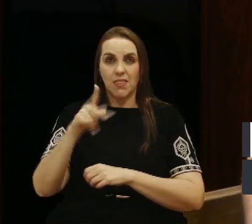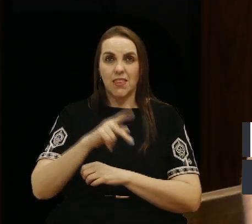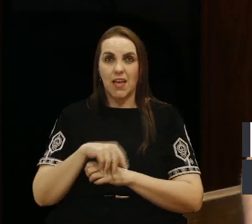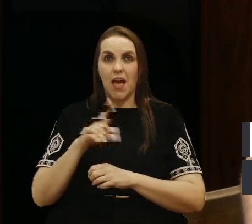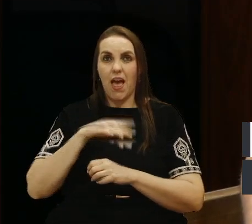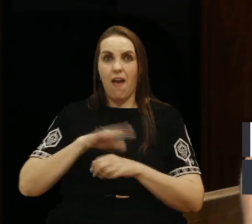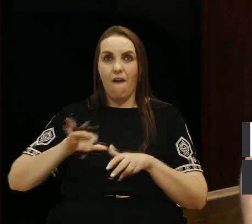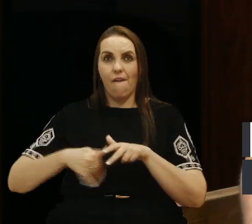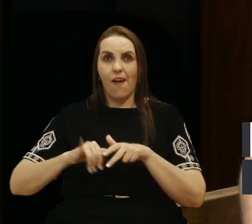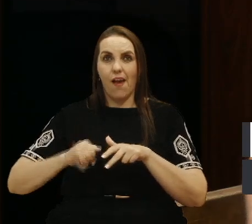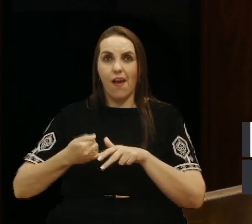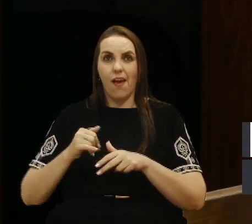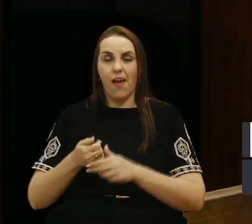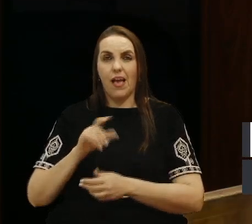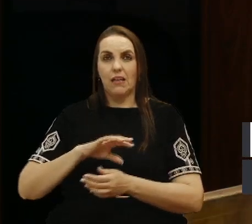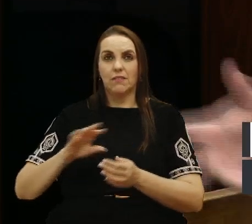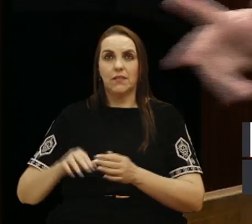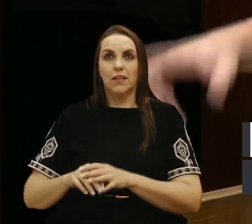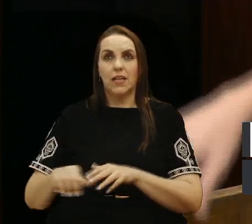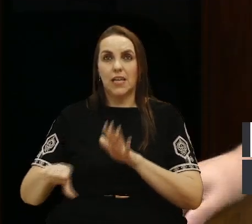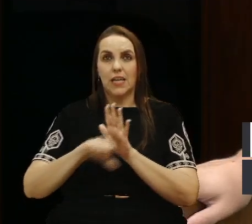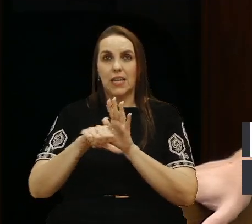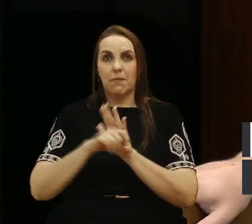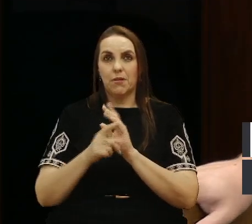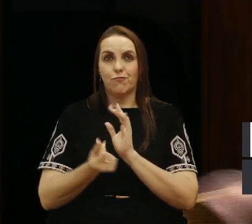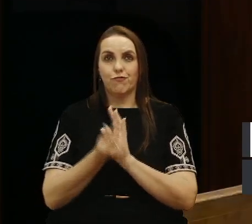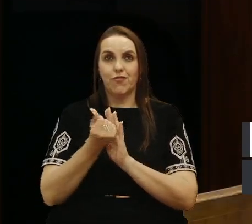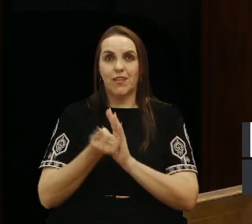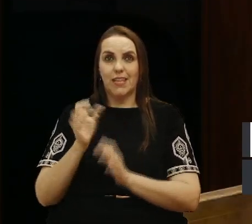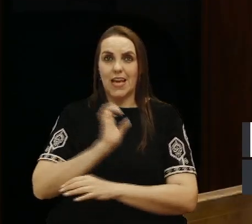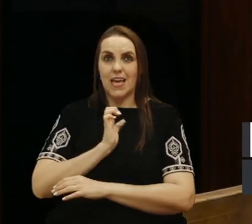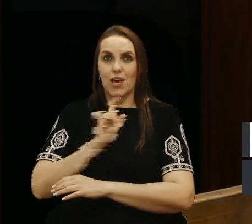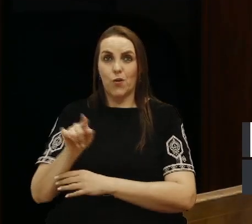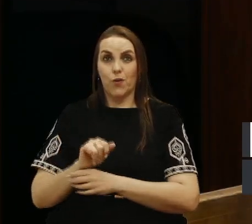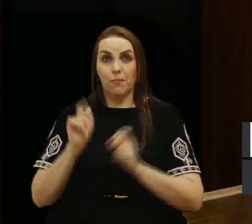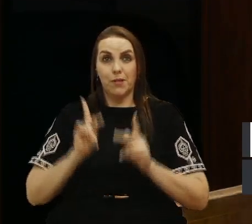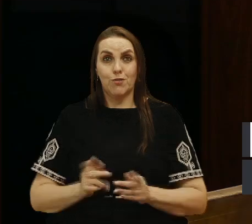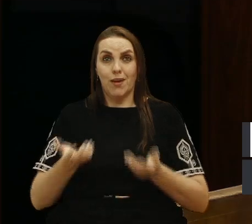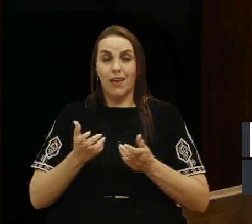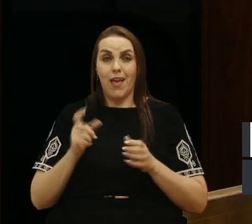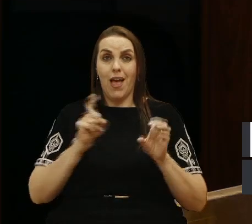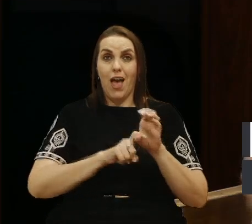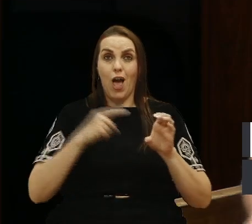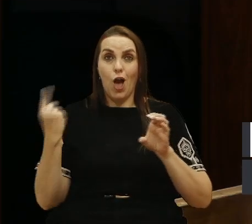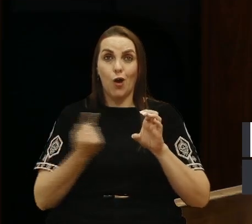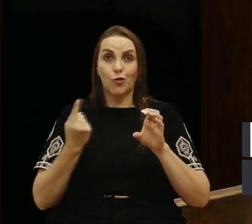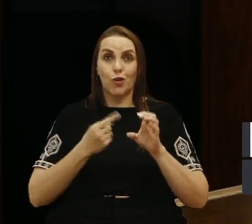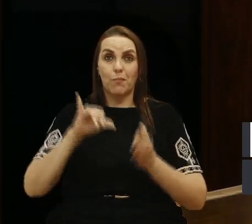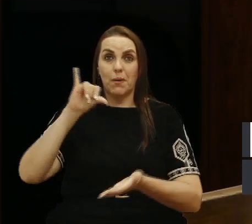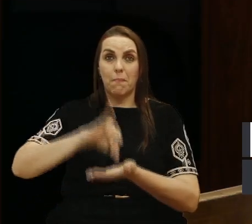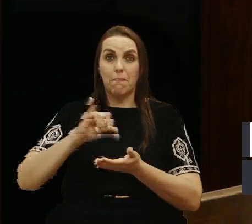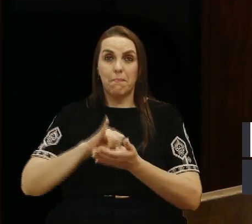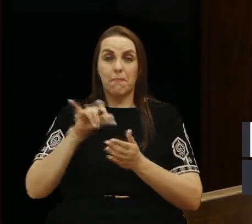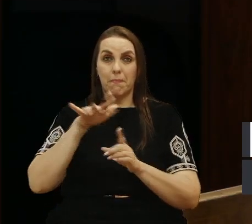rico. E é isso que as pessoas querem com a autonomia do Banco Central. Garantir fraude de rico.